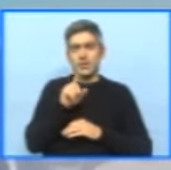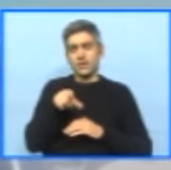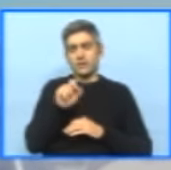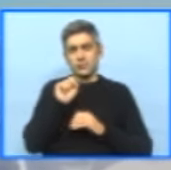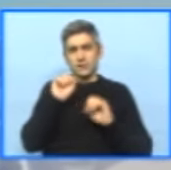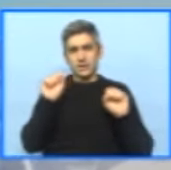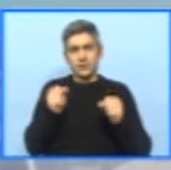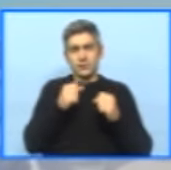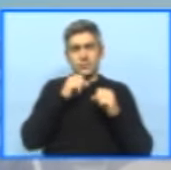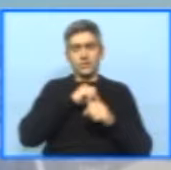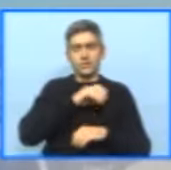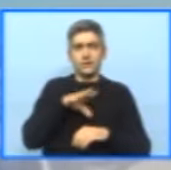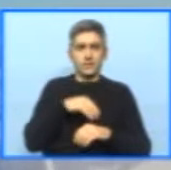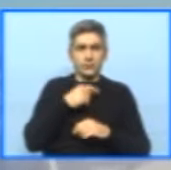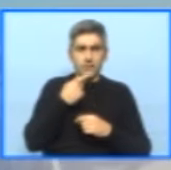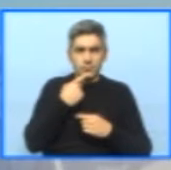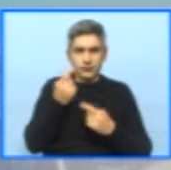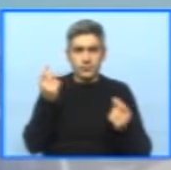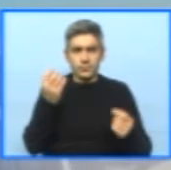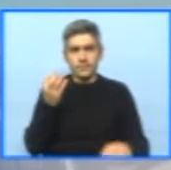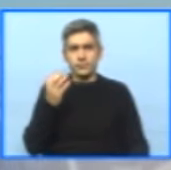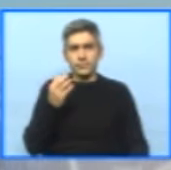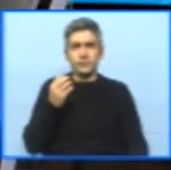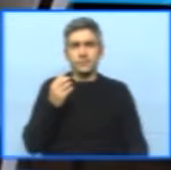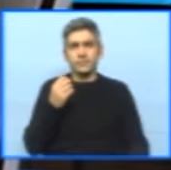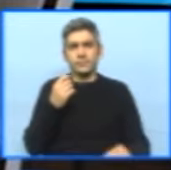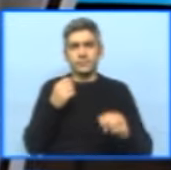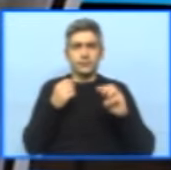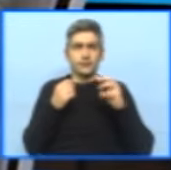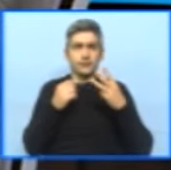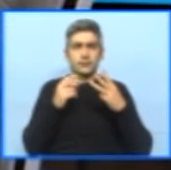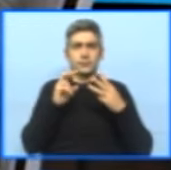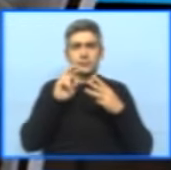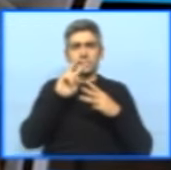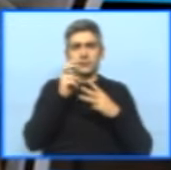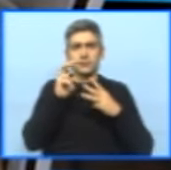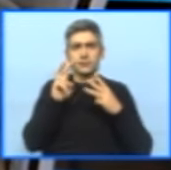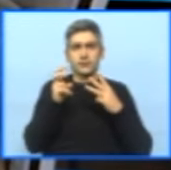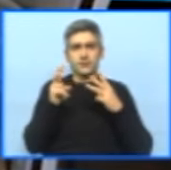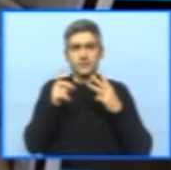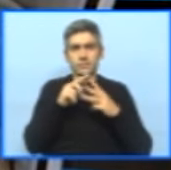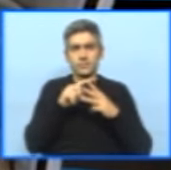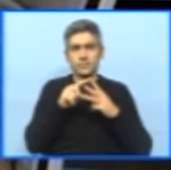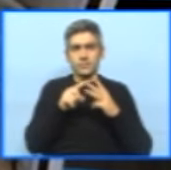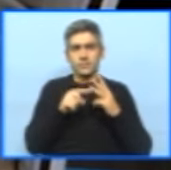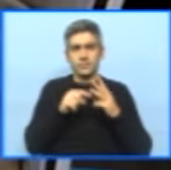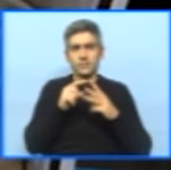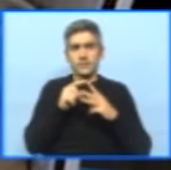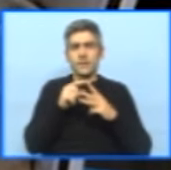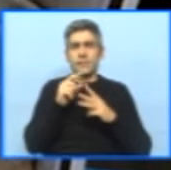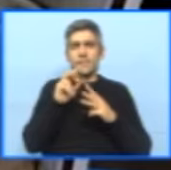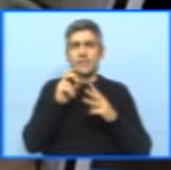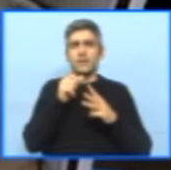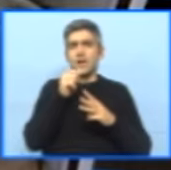mundo. Mas há aqui também 3 temas que eu queria, assim, de uma forma muito sucinta, apontar. Sim. O tema da água viva,